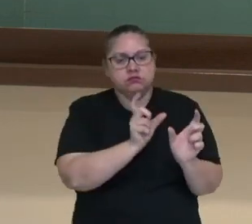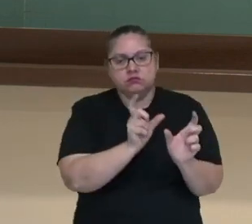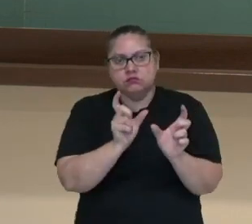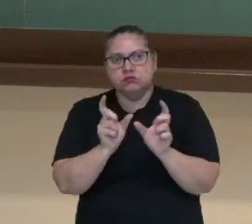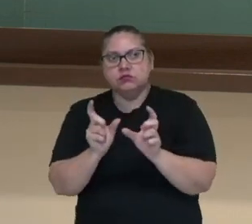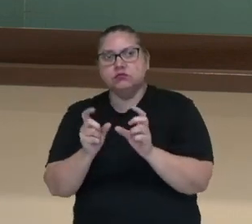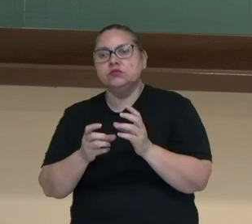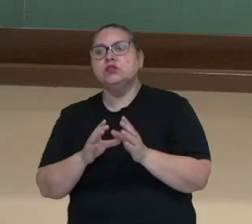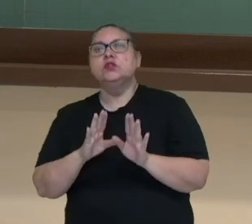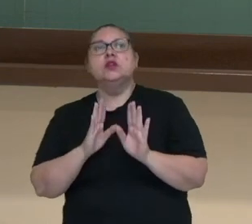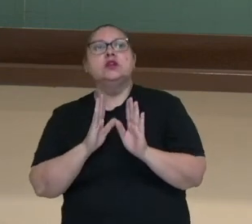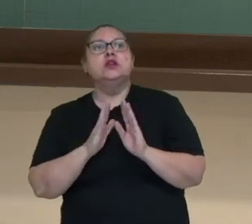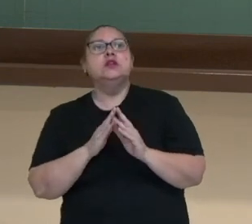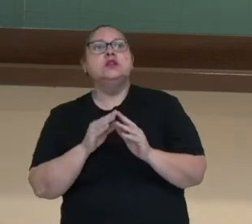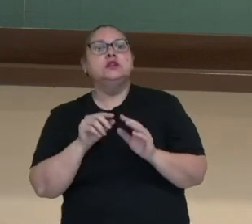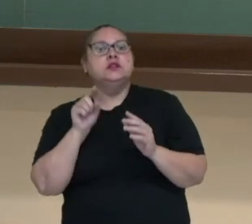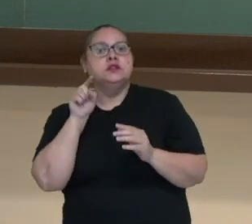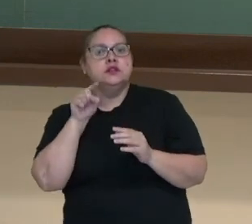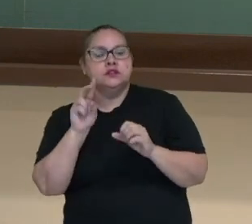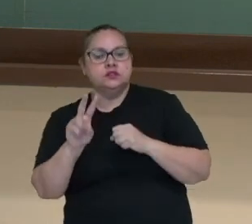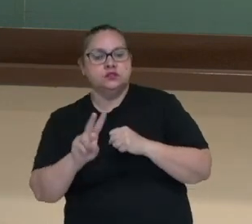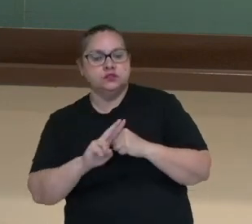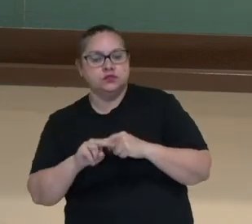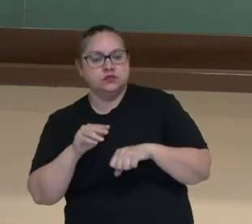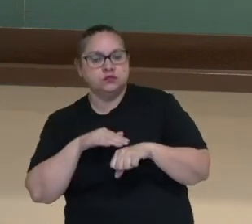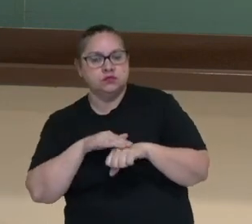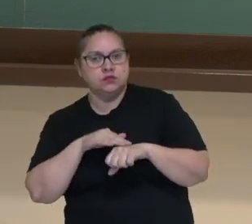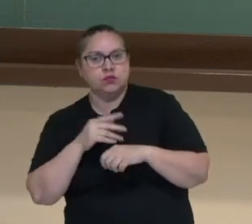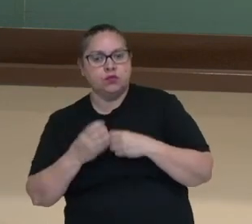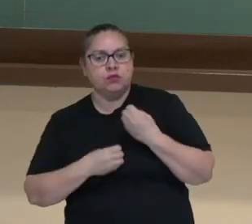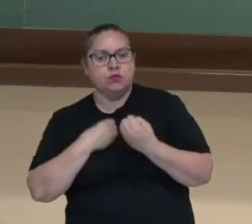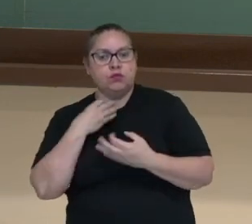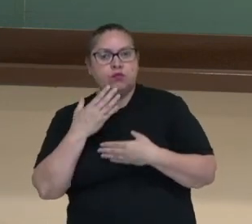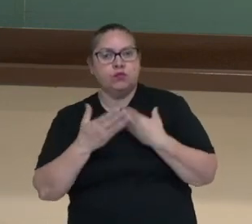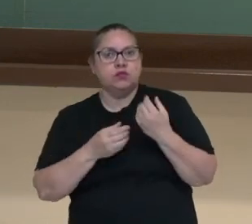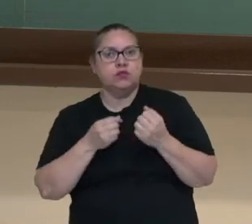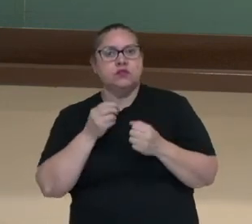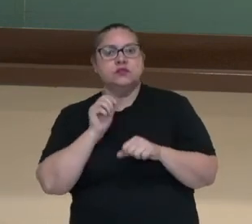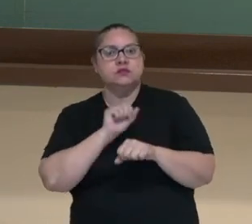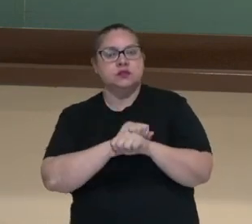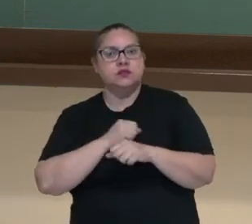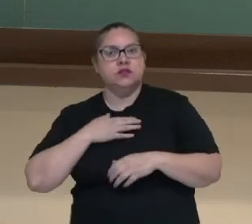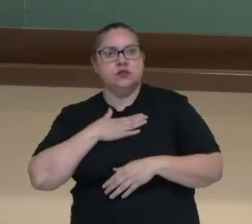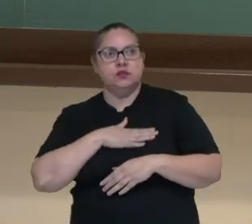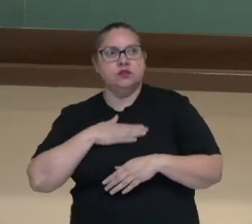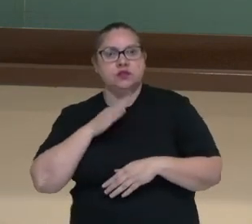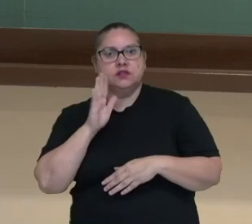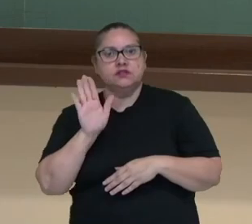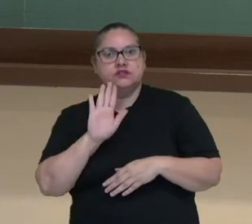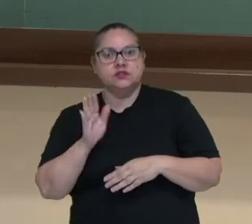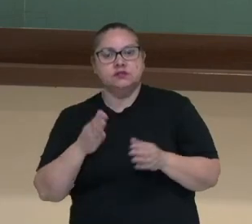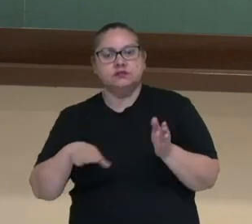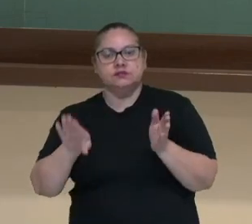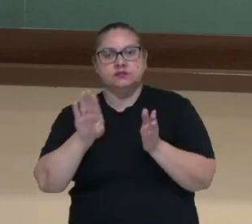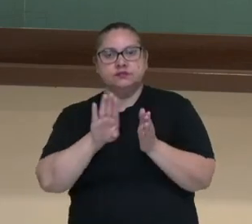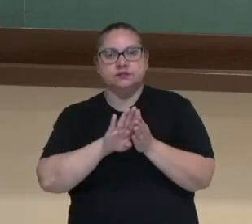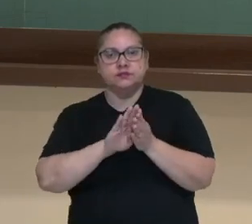do Armandinho. Nesse vídeo falamos sobre poema, espero que vocês tenham gostado. Até breve!